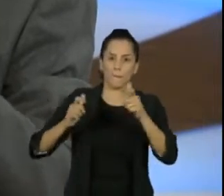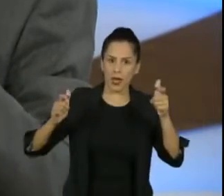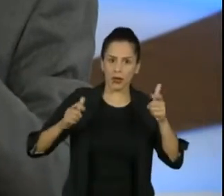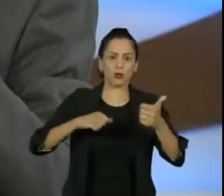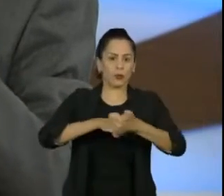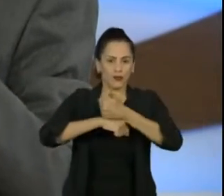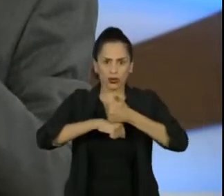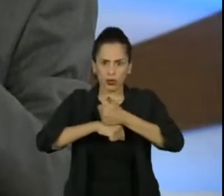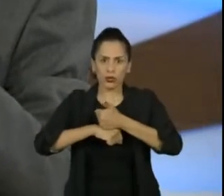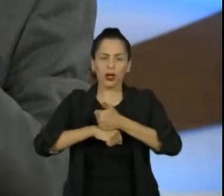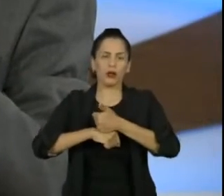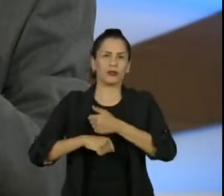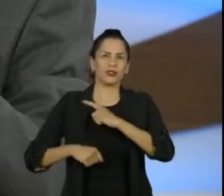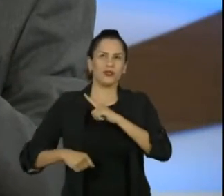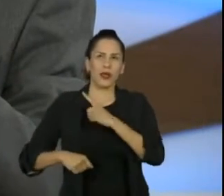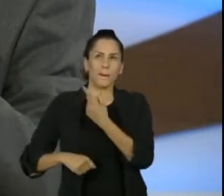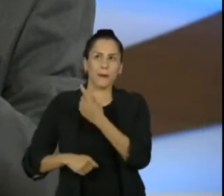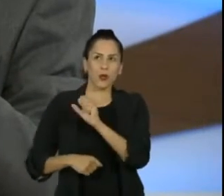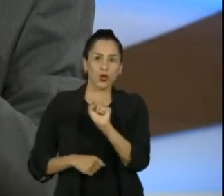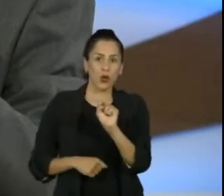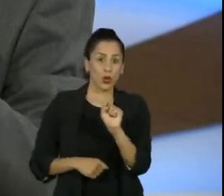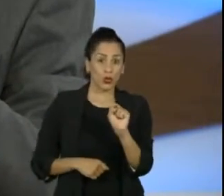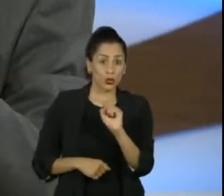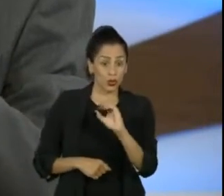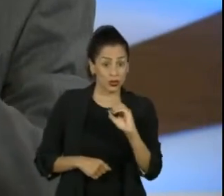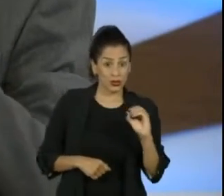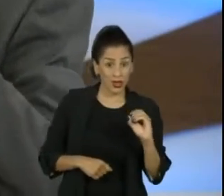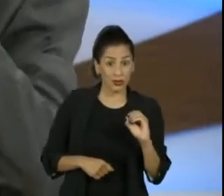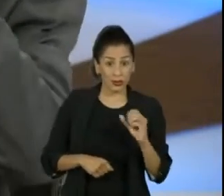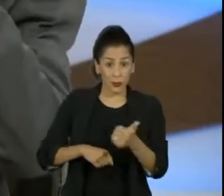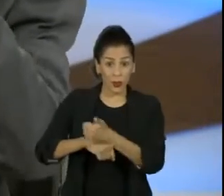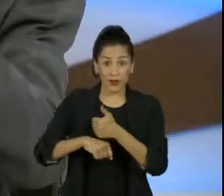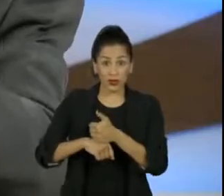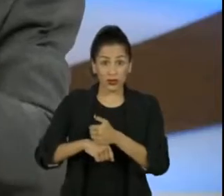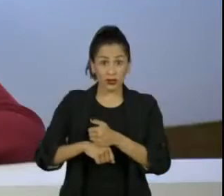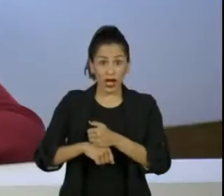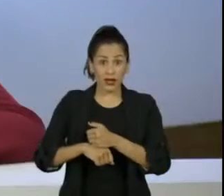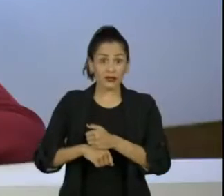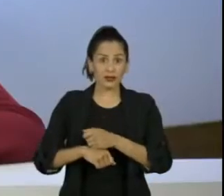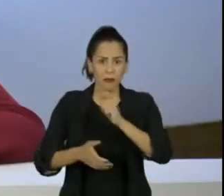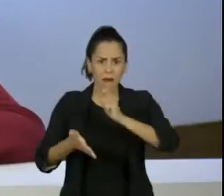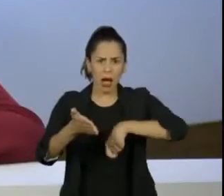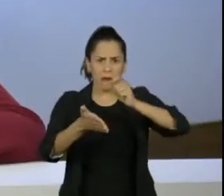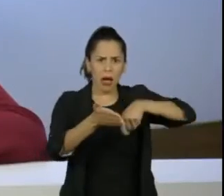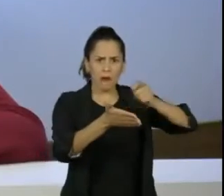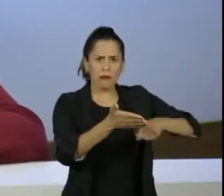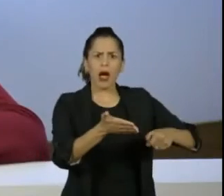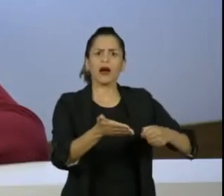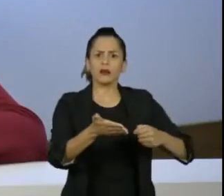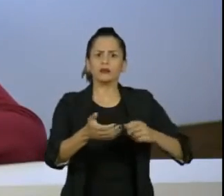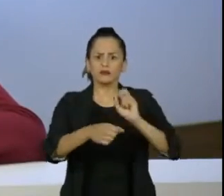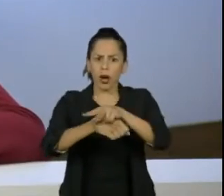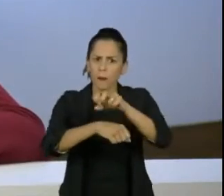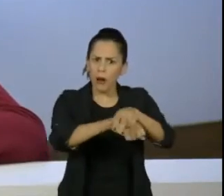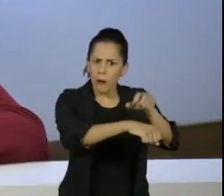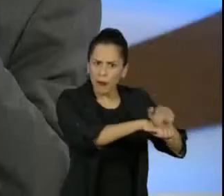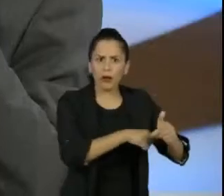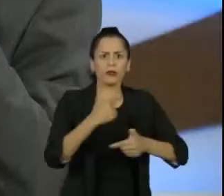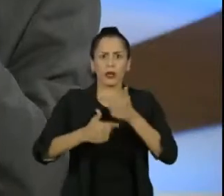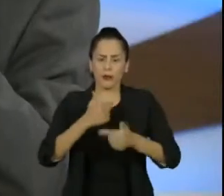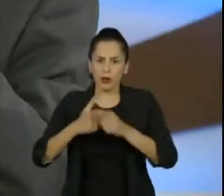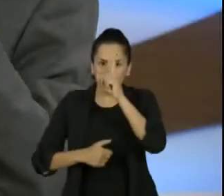Foram 1.800 profissionais contratados que estão trabalhando dentro de hospitais. É por